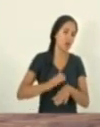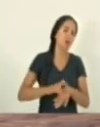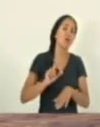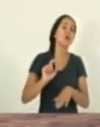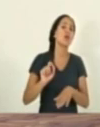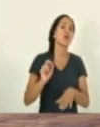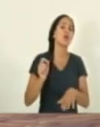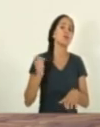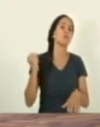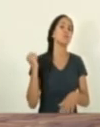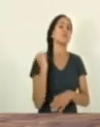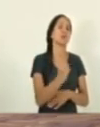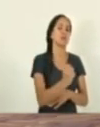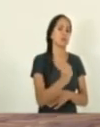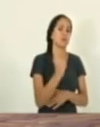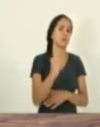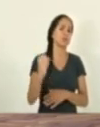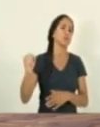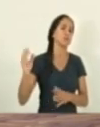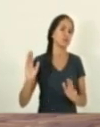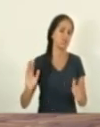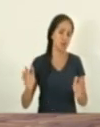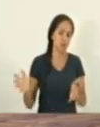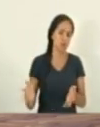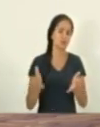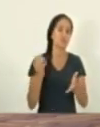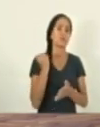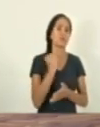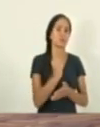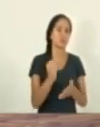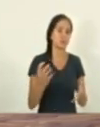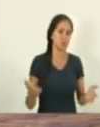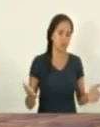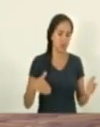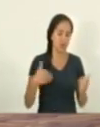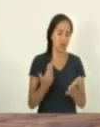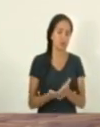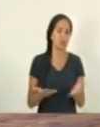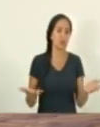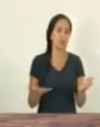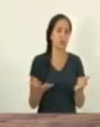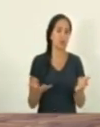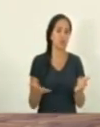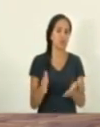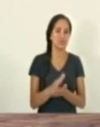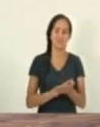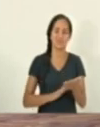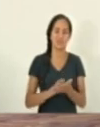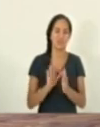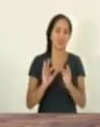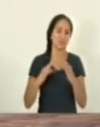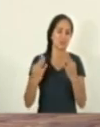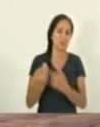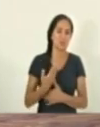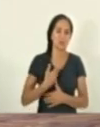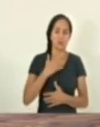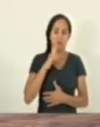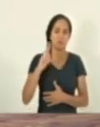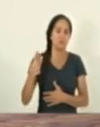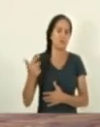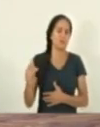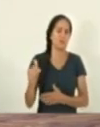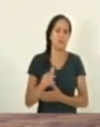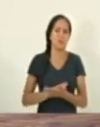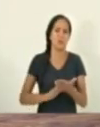crime, mandante e motivação. E até hoje a família e os amigos não têm resposta.